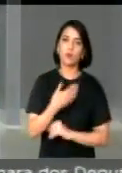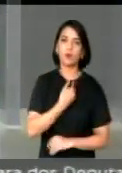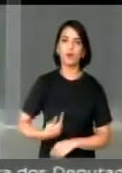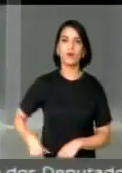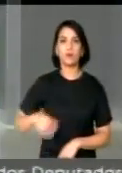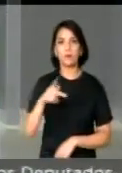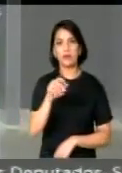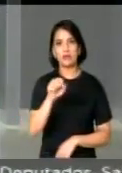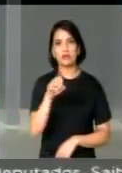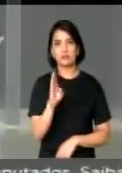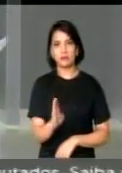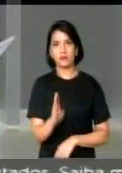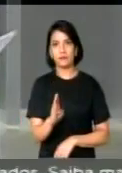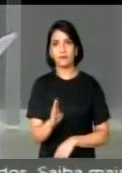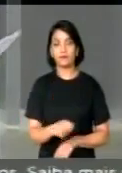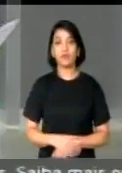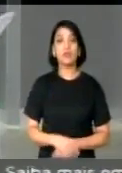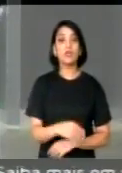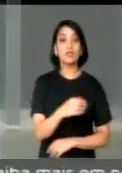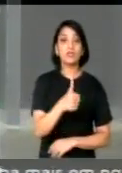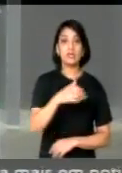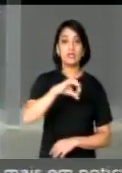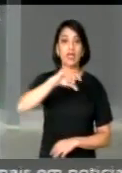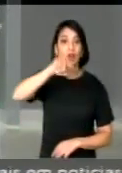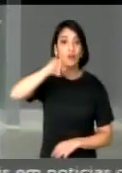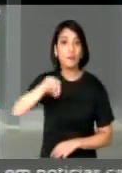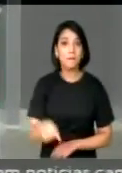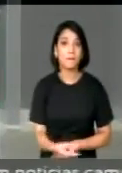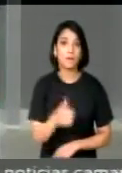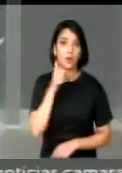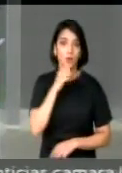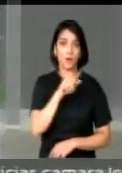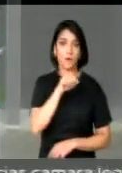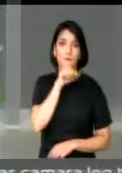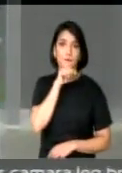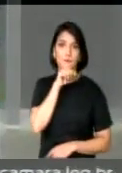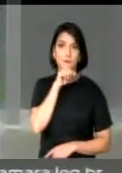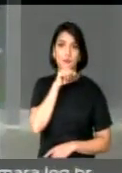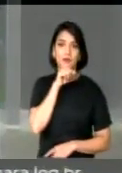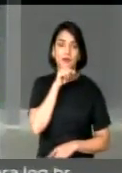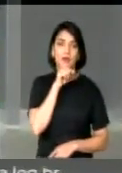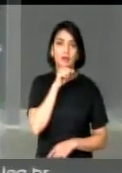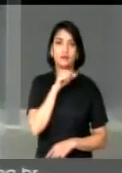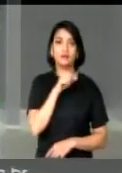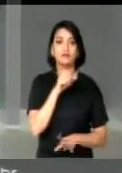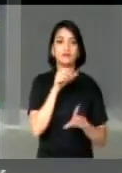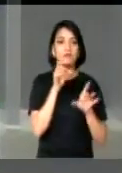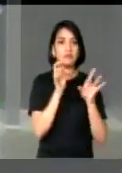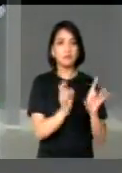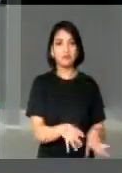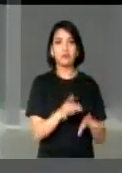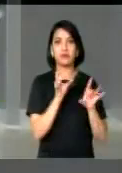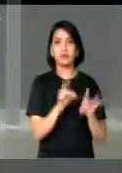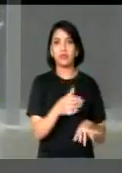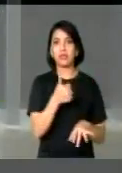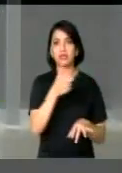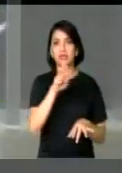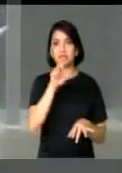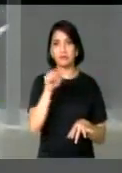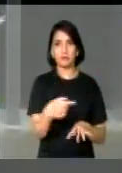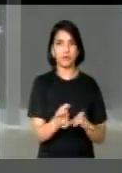de 19 mil mães. Do Renda, abandonou 15 mil.